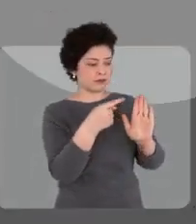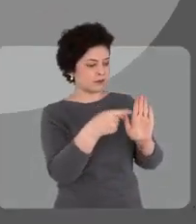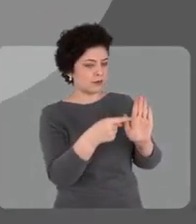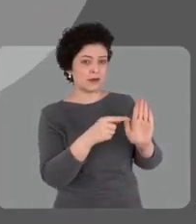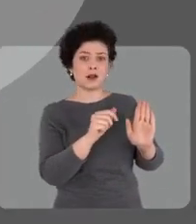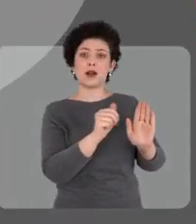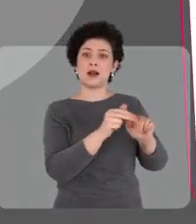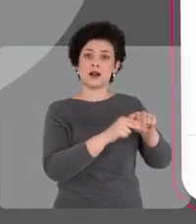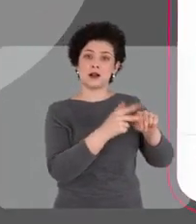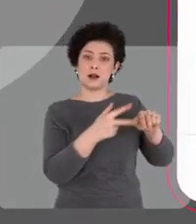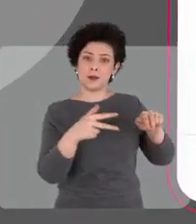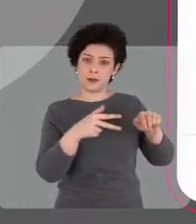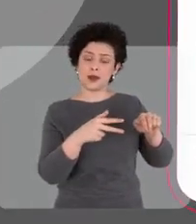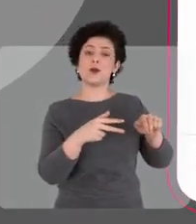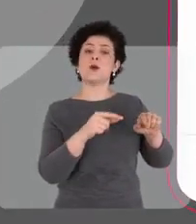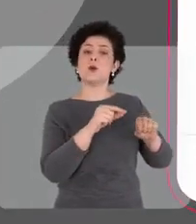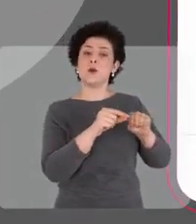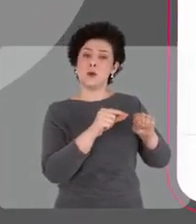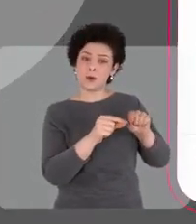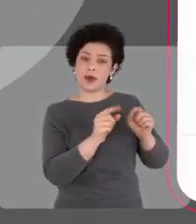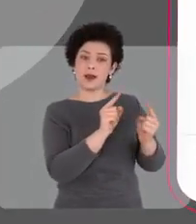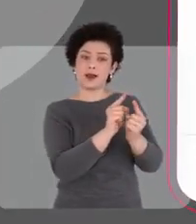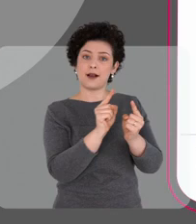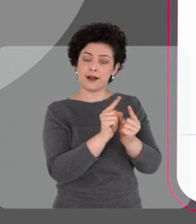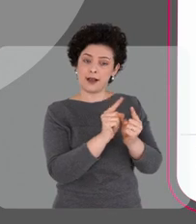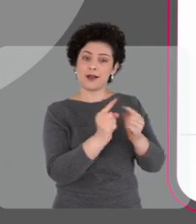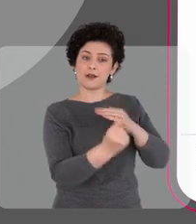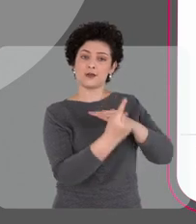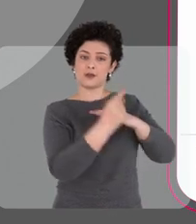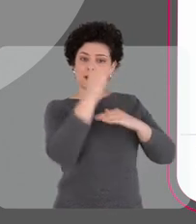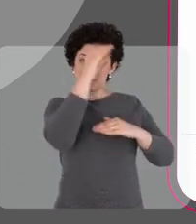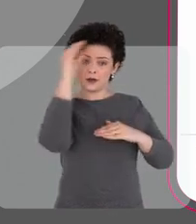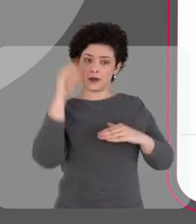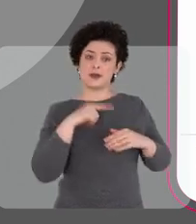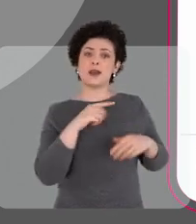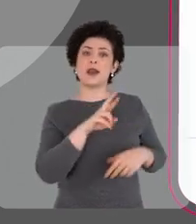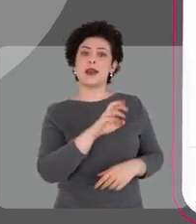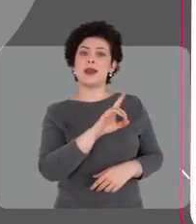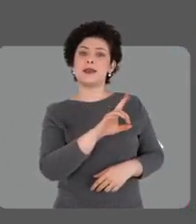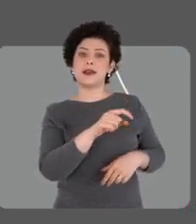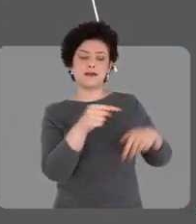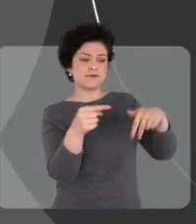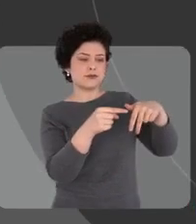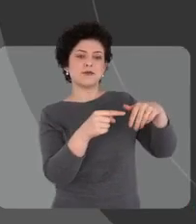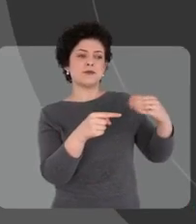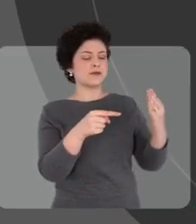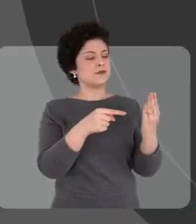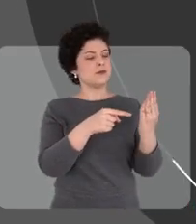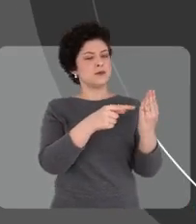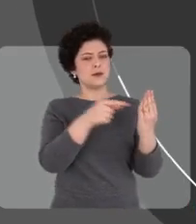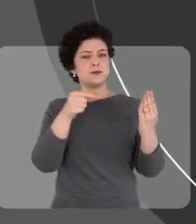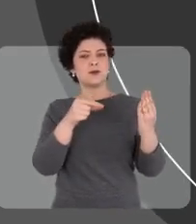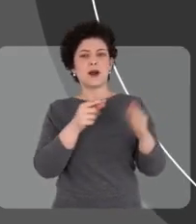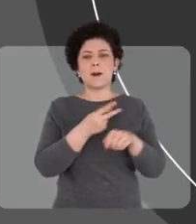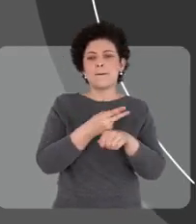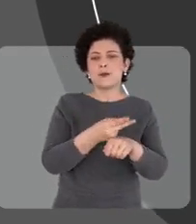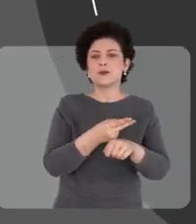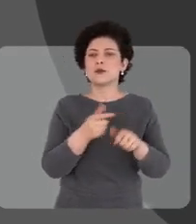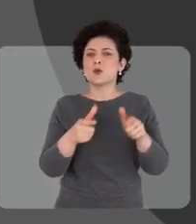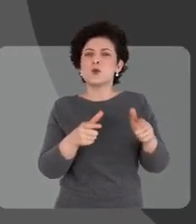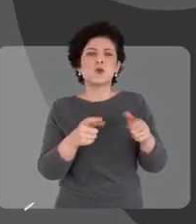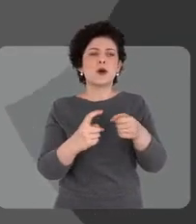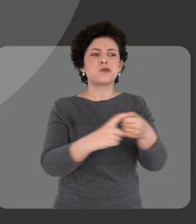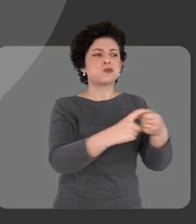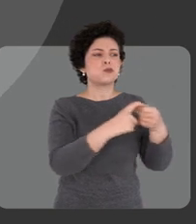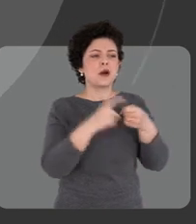A Mil Clientes, entre na aba Rede e selecione a opção Busca na Rede Credenciada. É